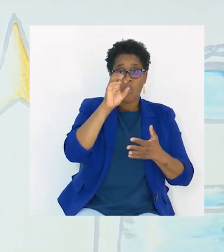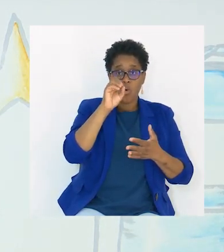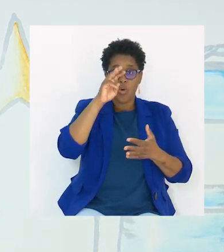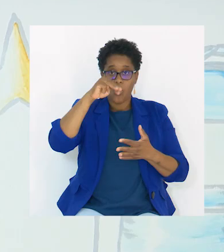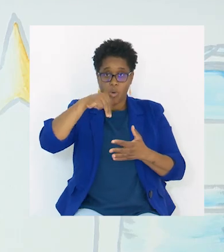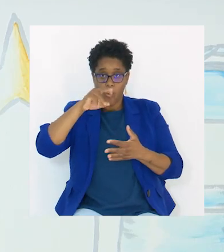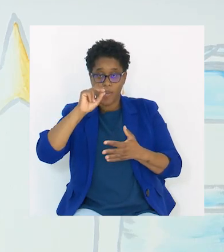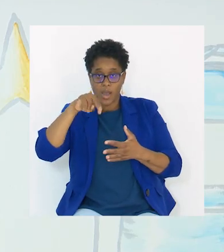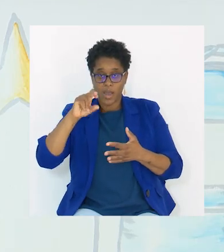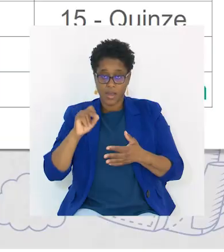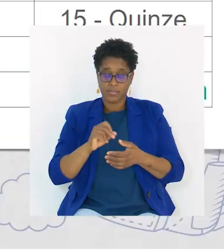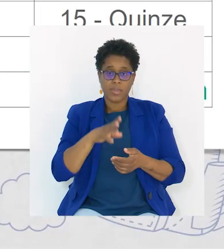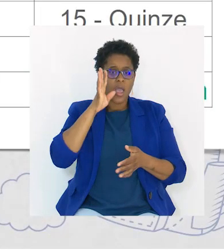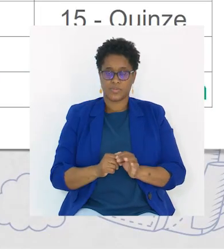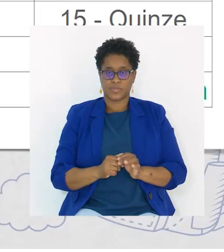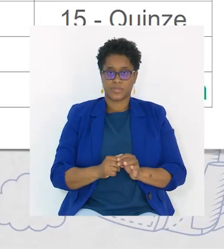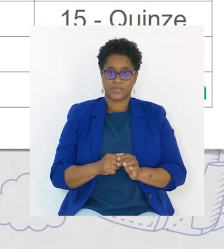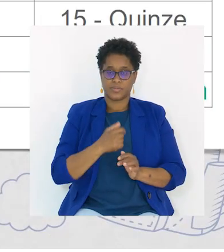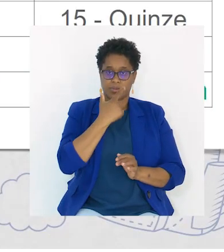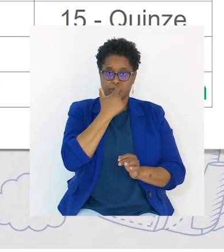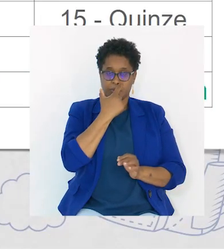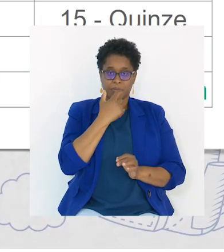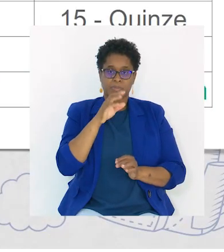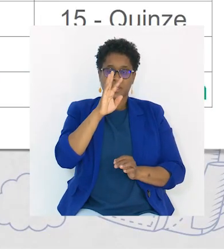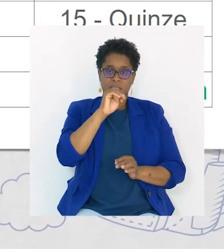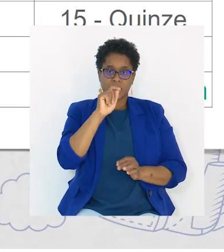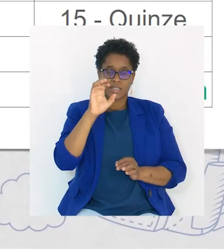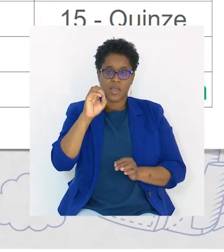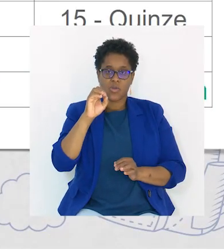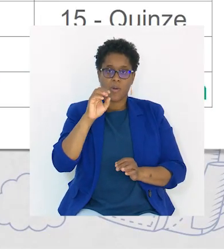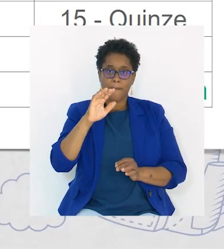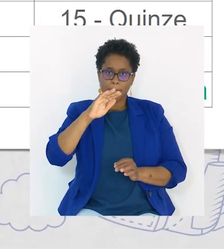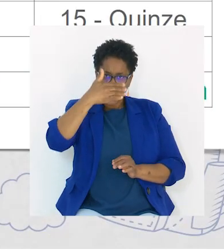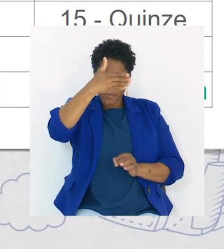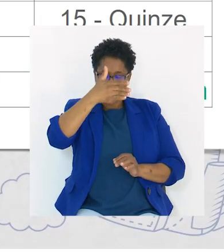romana. Assim temos século I,